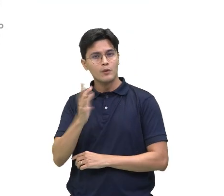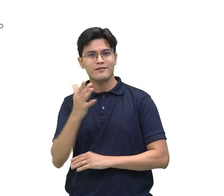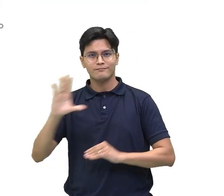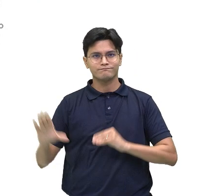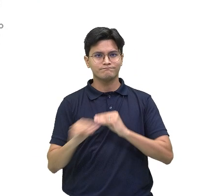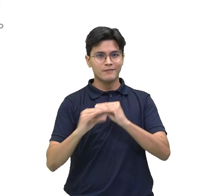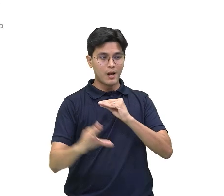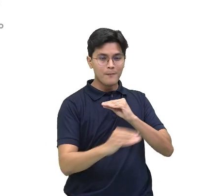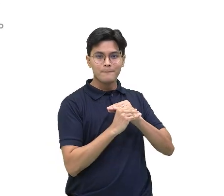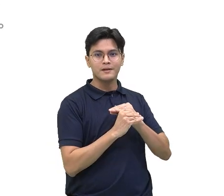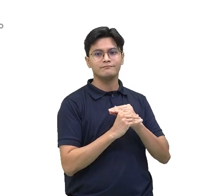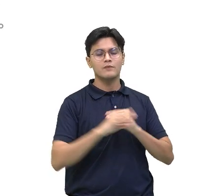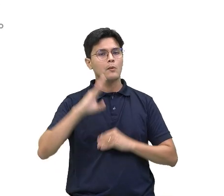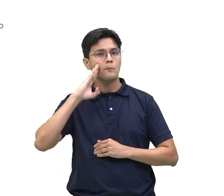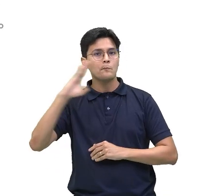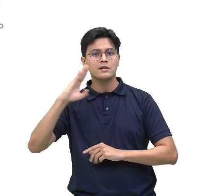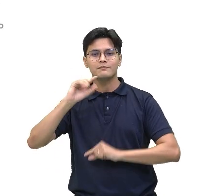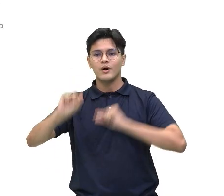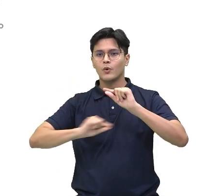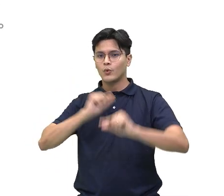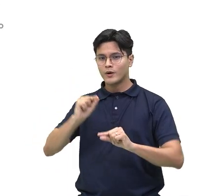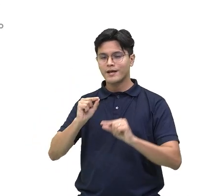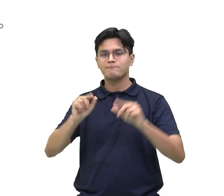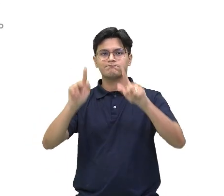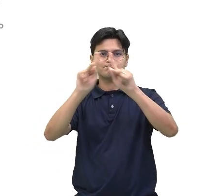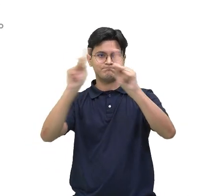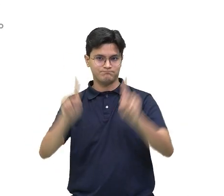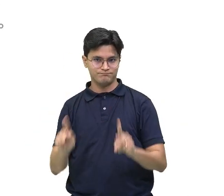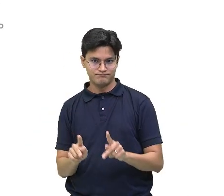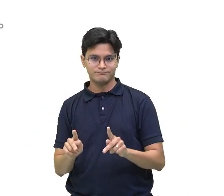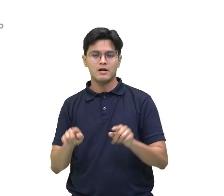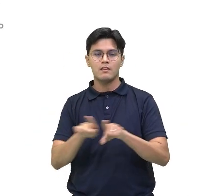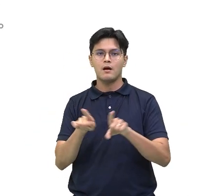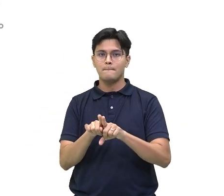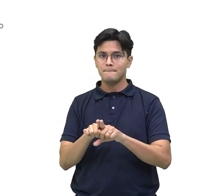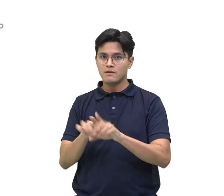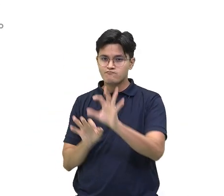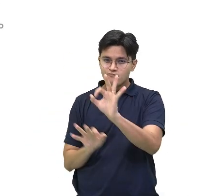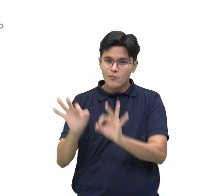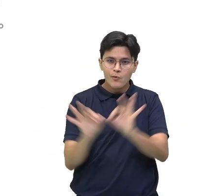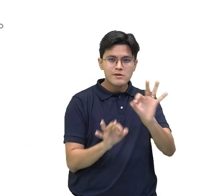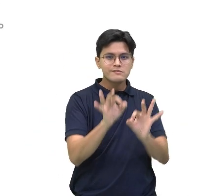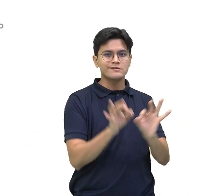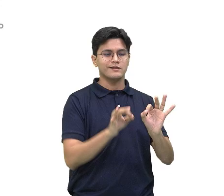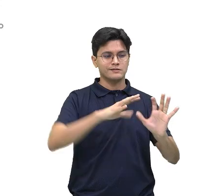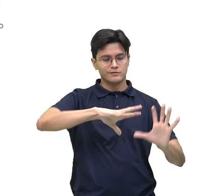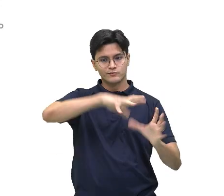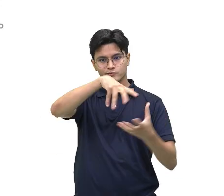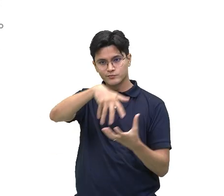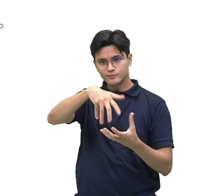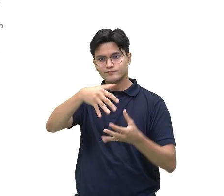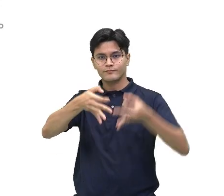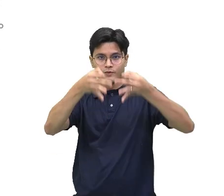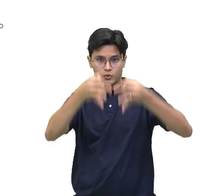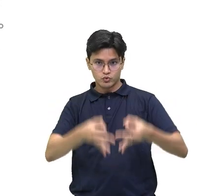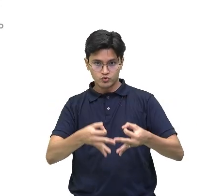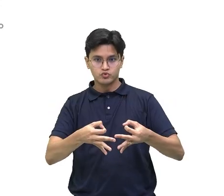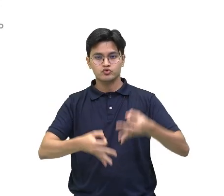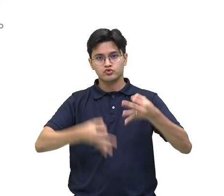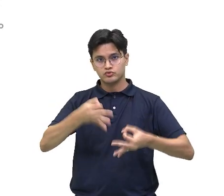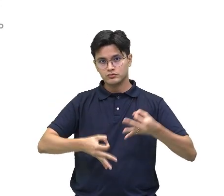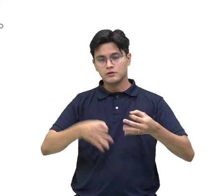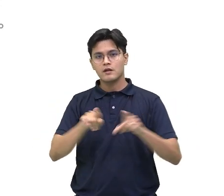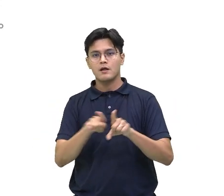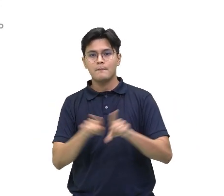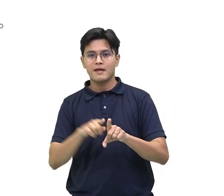A principal vai ser a da paz, uma ordem internacional justa, um sistema multilateral,